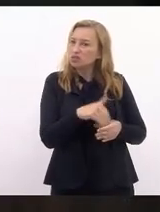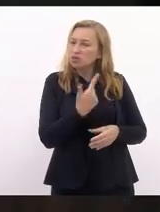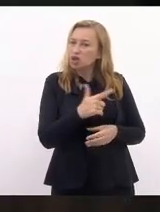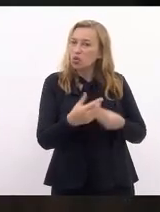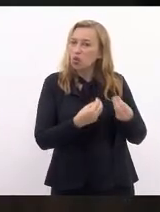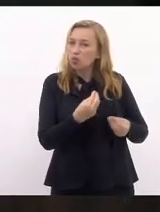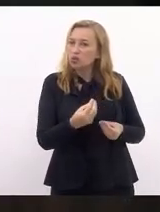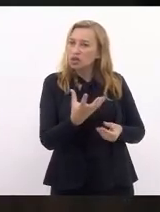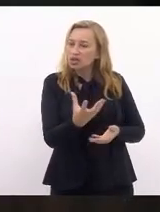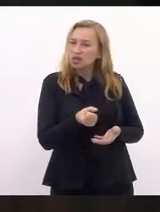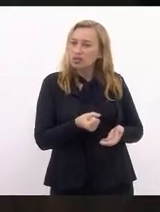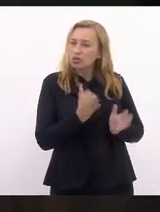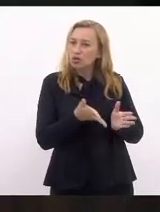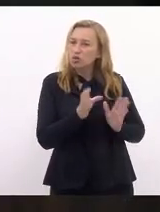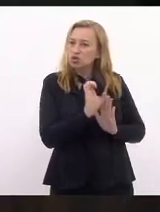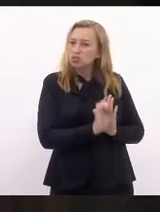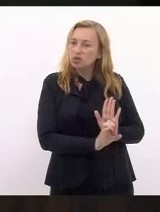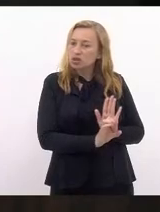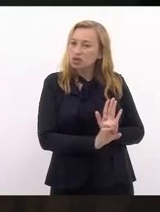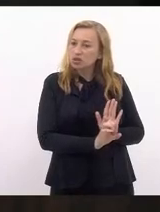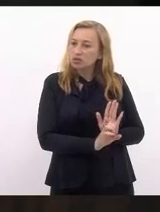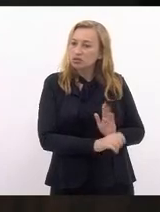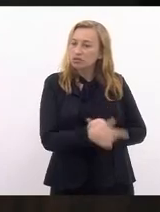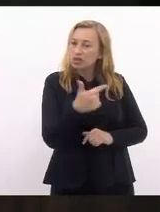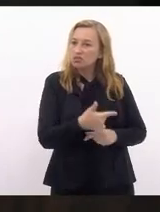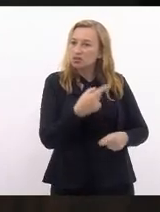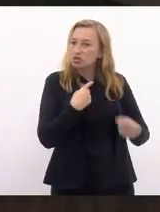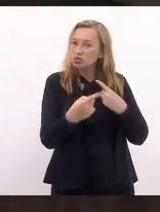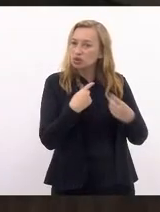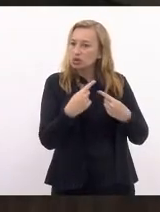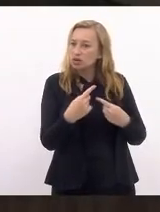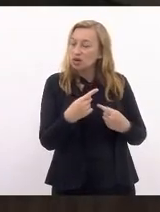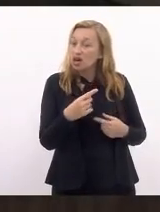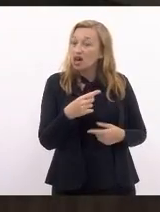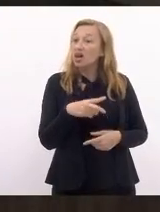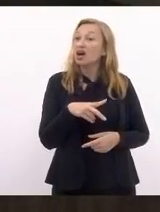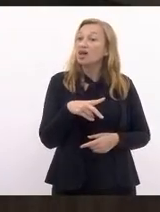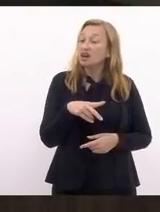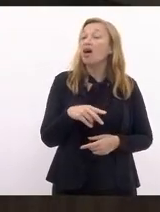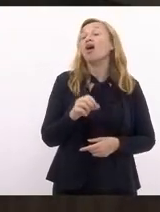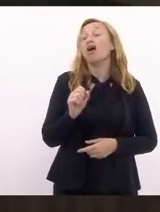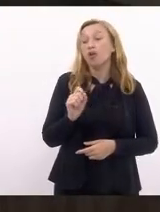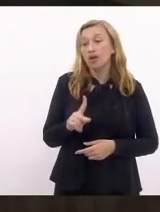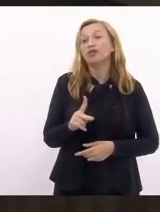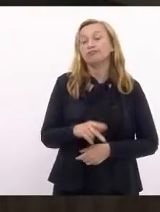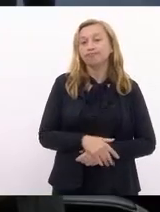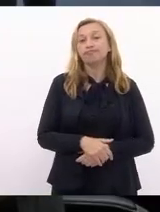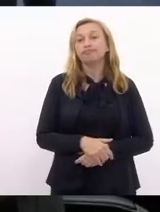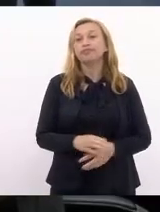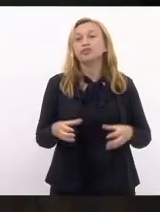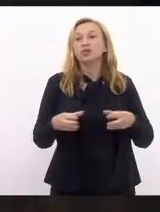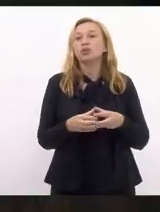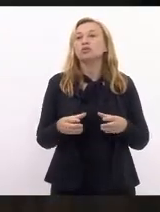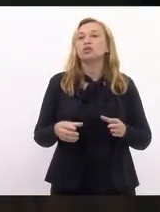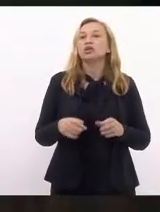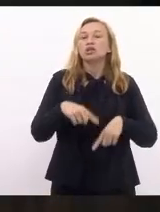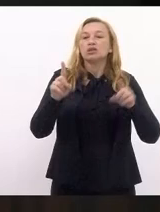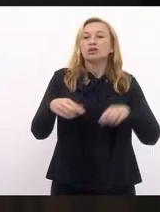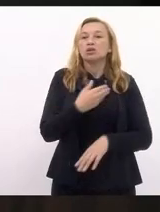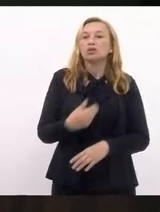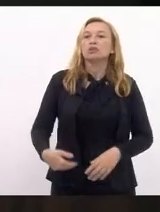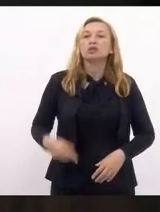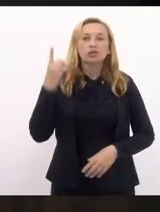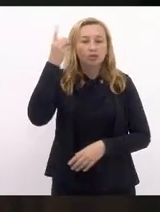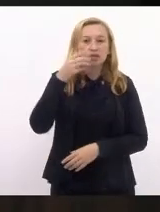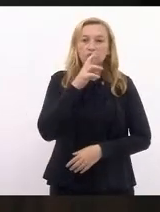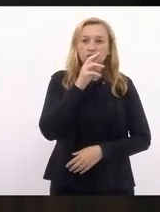receber manda hoje ele vai redação do vencido próximo da discussão agora ainda vai relação pela comissão de servidores público é